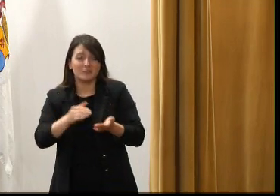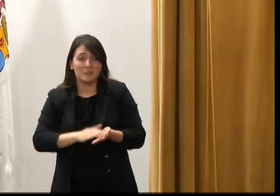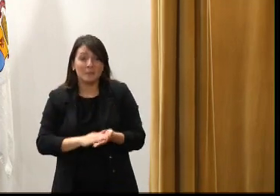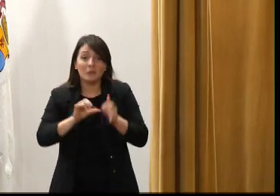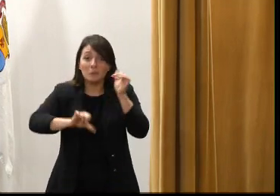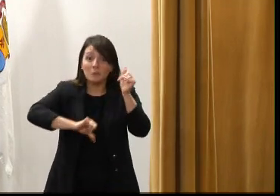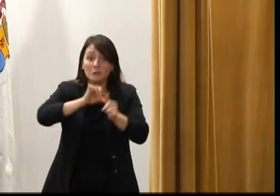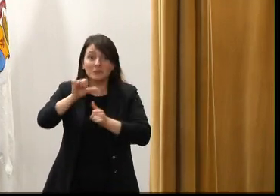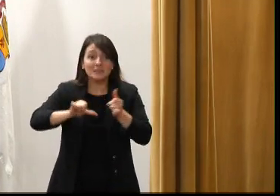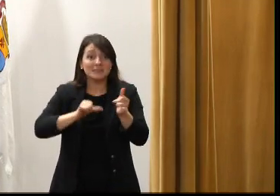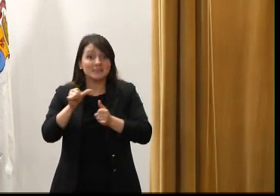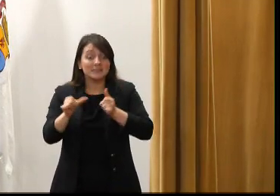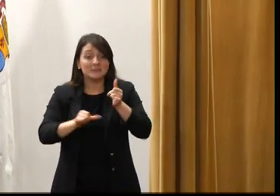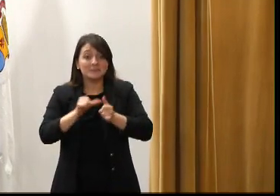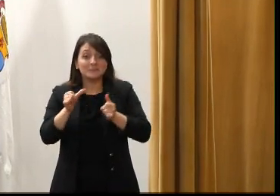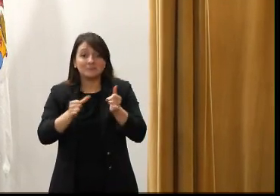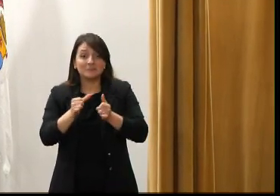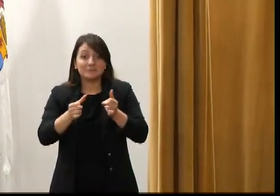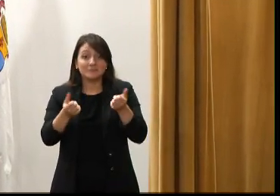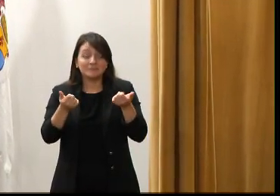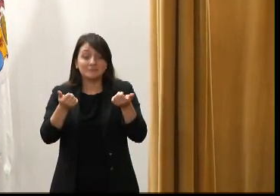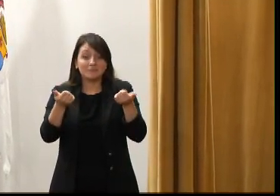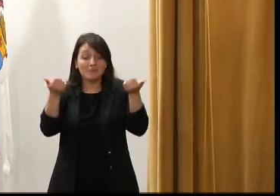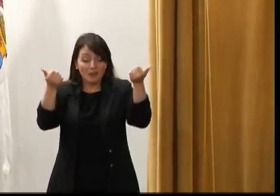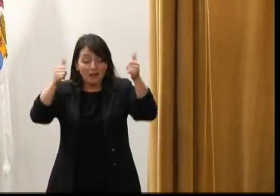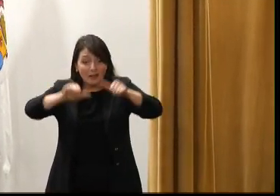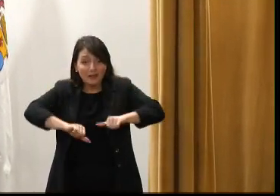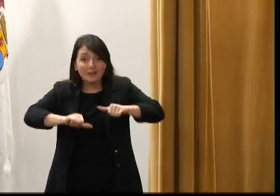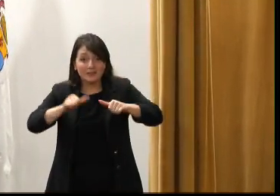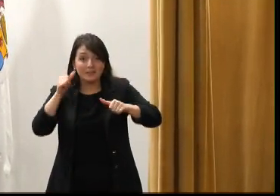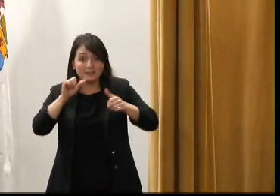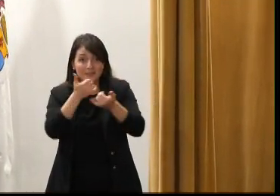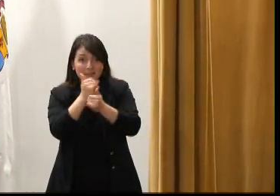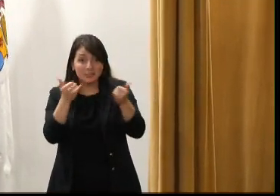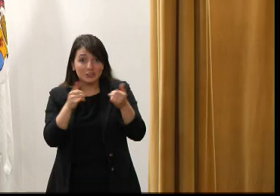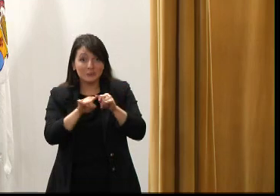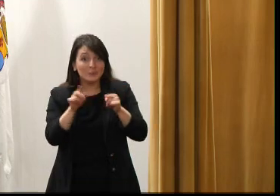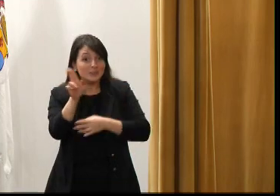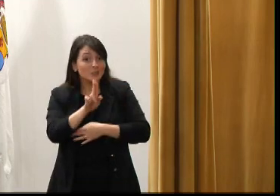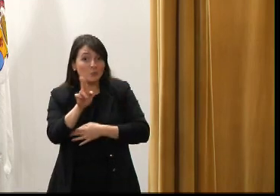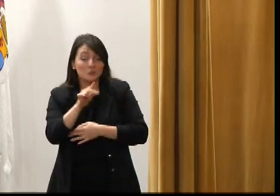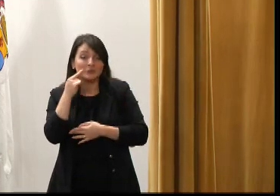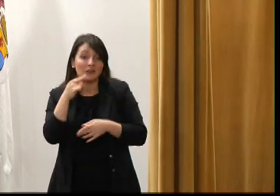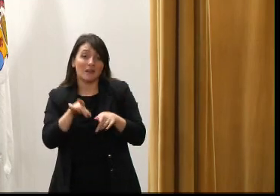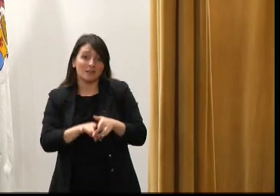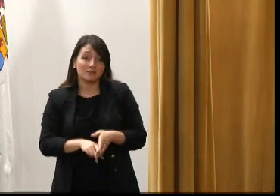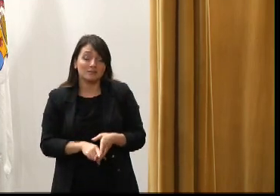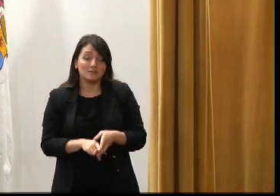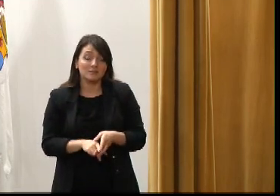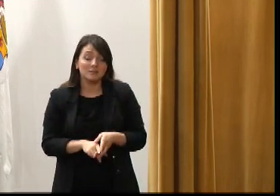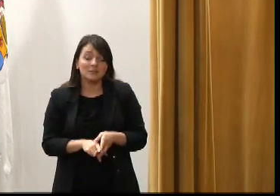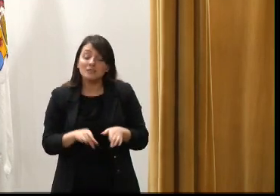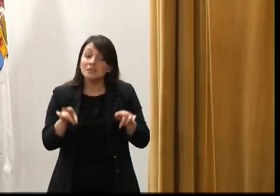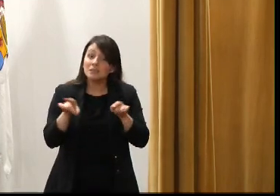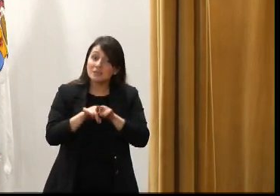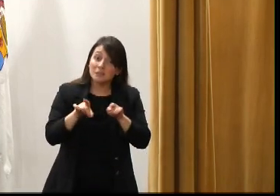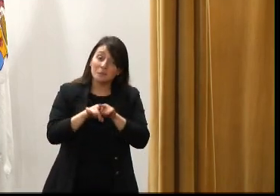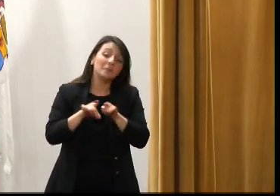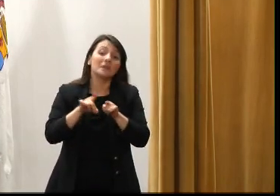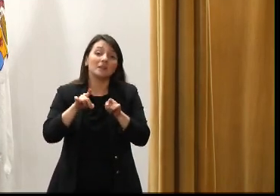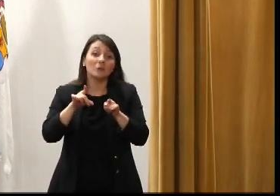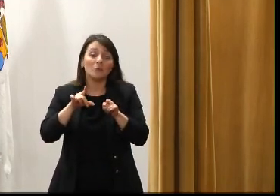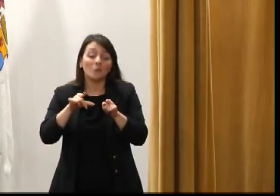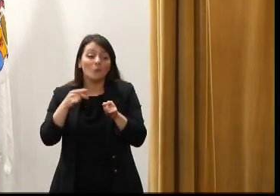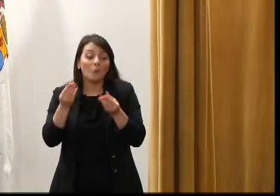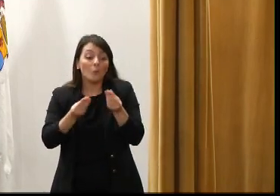energética para não usar combustíveis fósseis, né? Como devemos também mudar o modo de produção